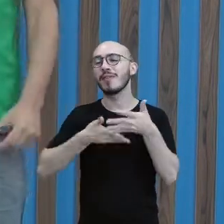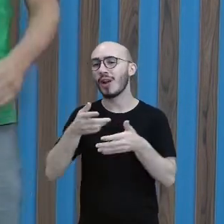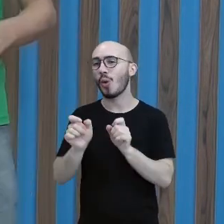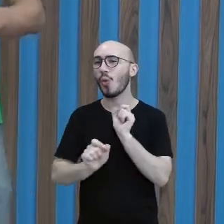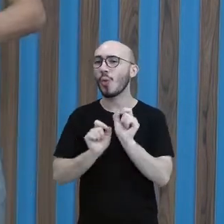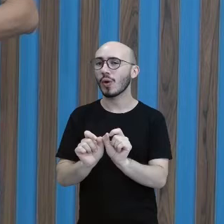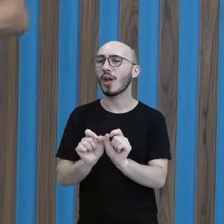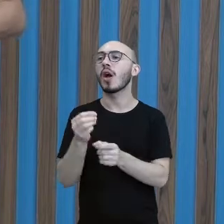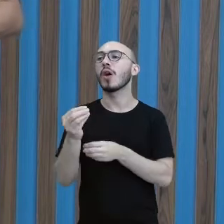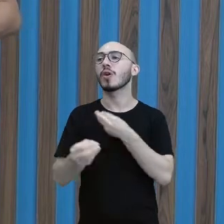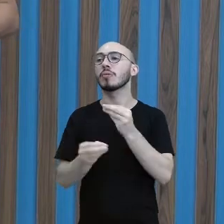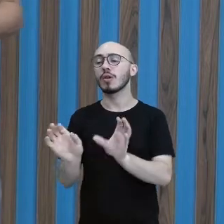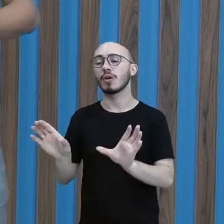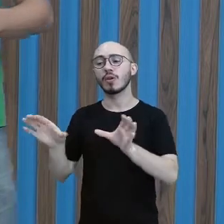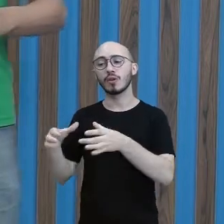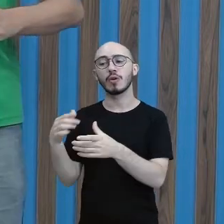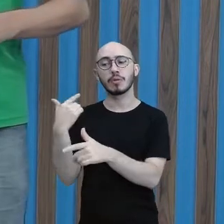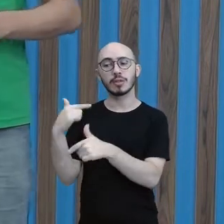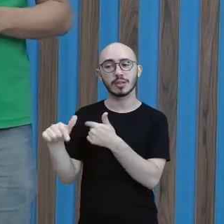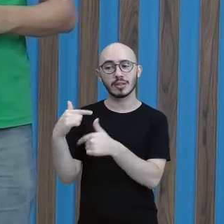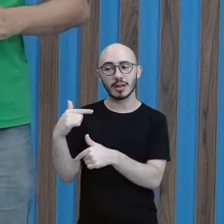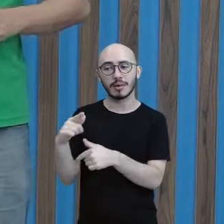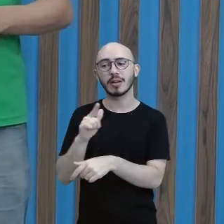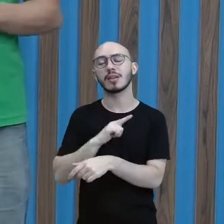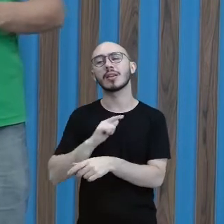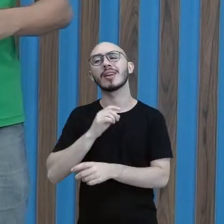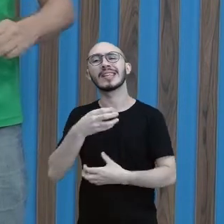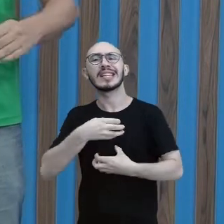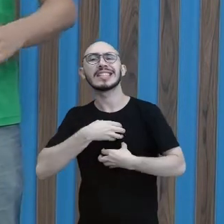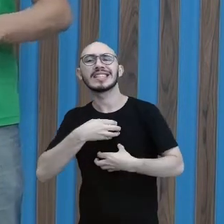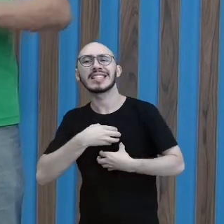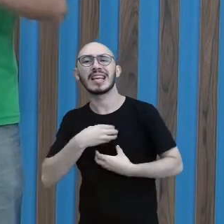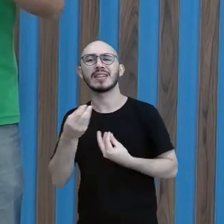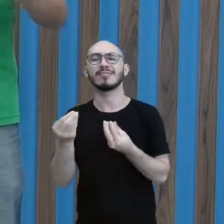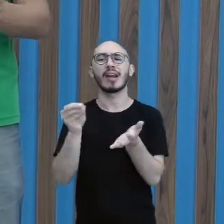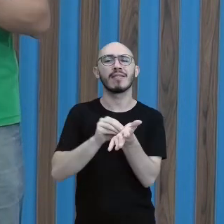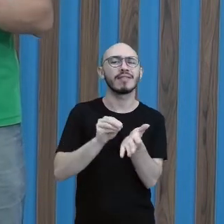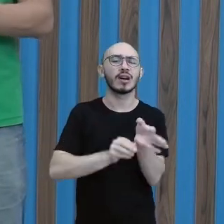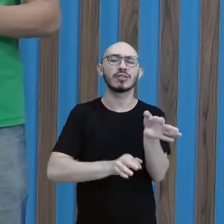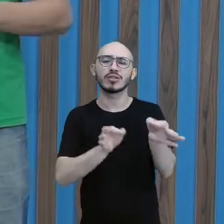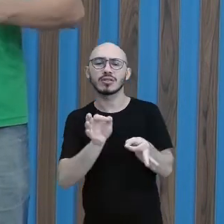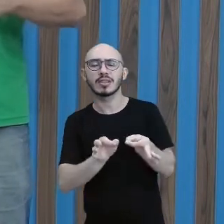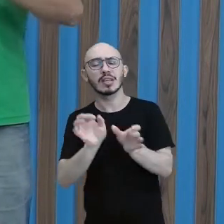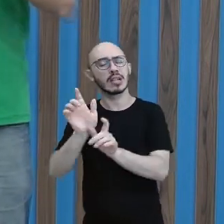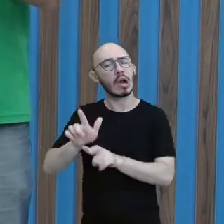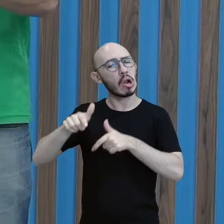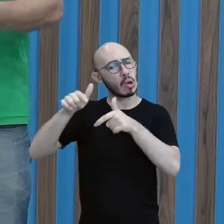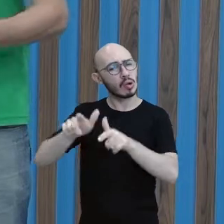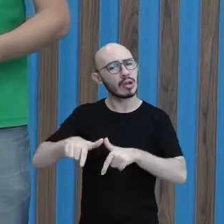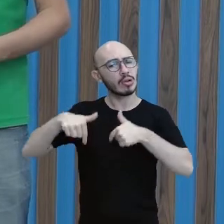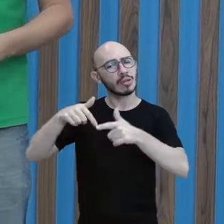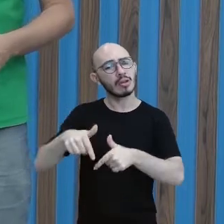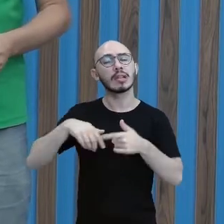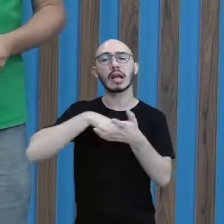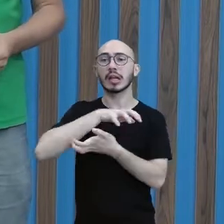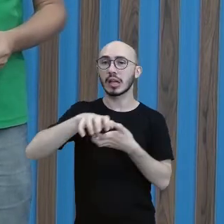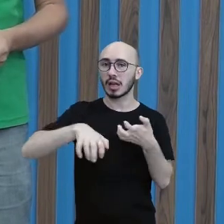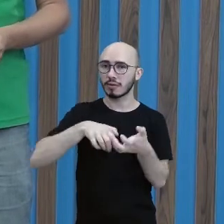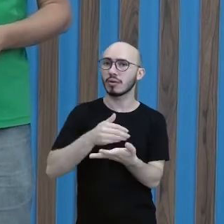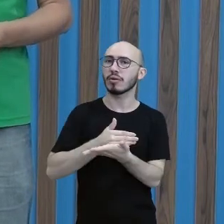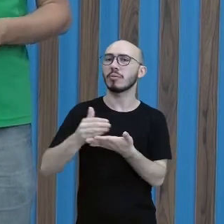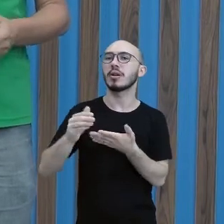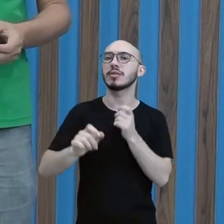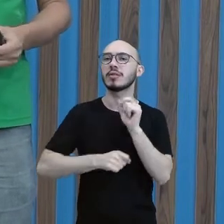justamente quando os trabalhadores, né, se sentem injustiçados, vão à luta, fazem todo o processo, entram em greve, essa